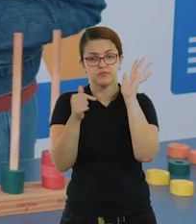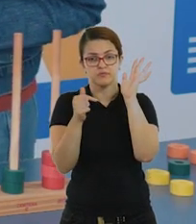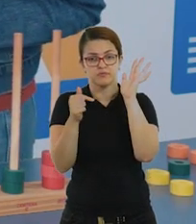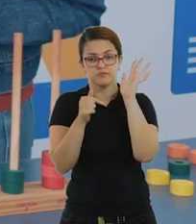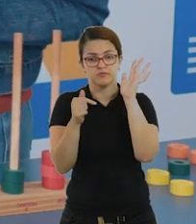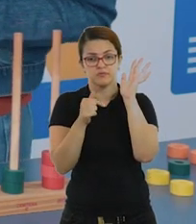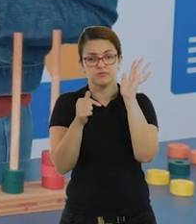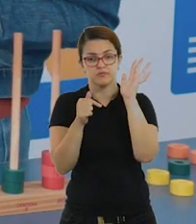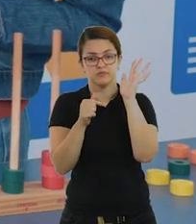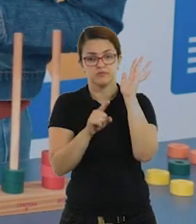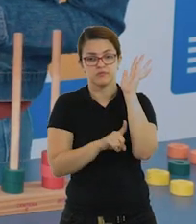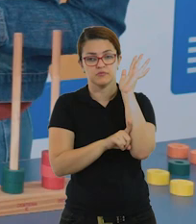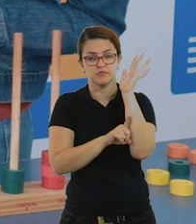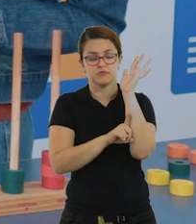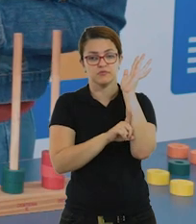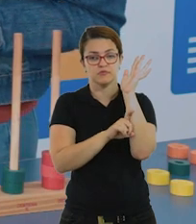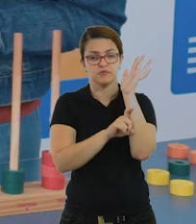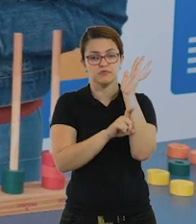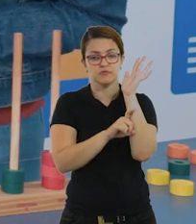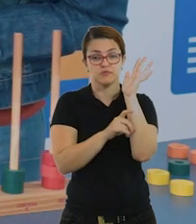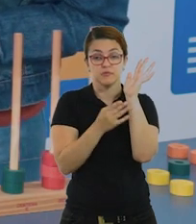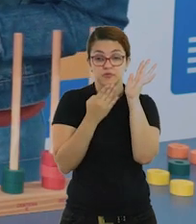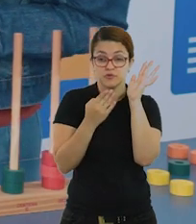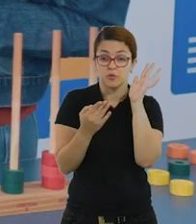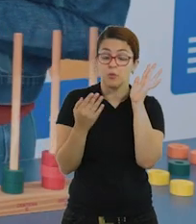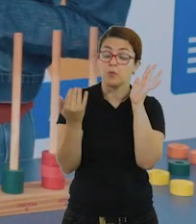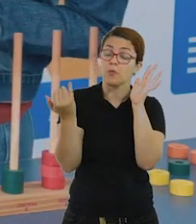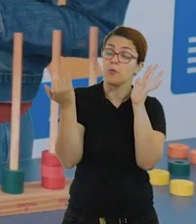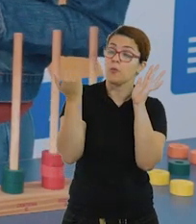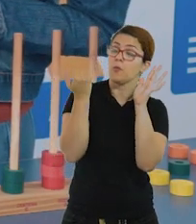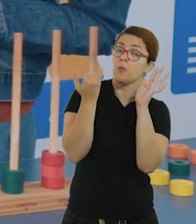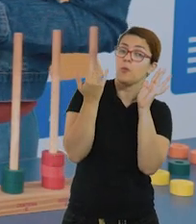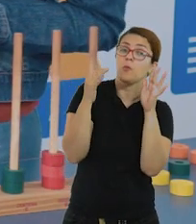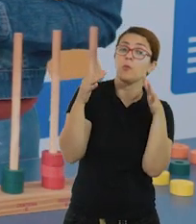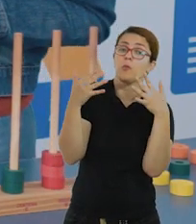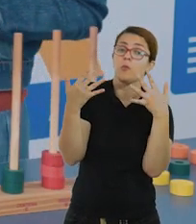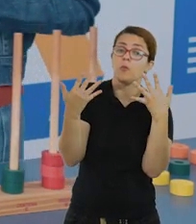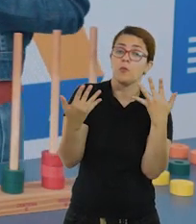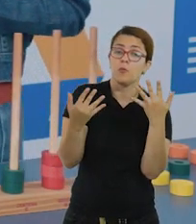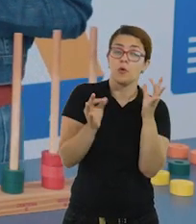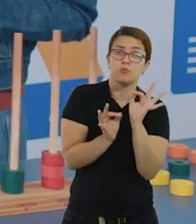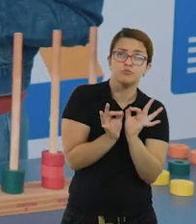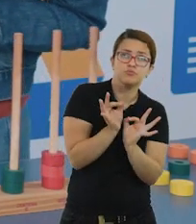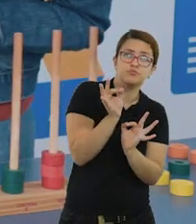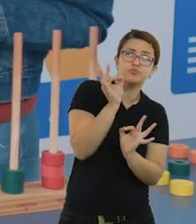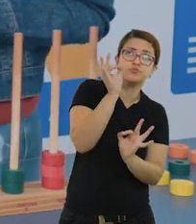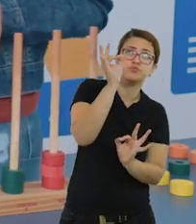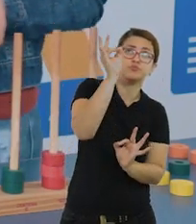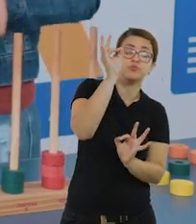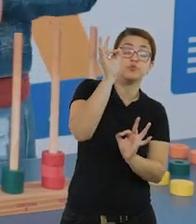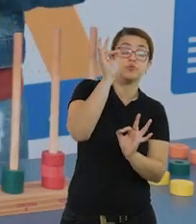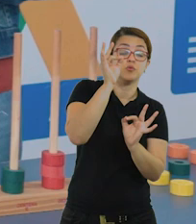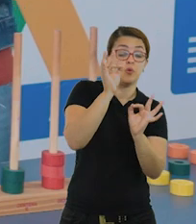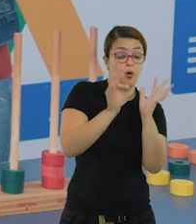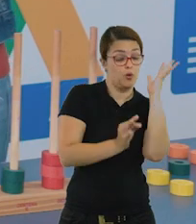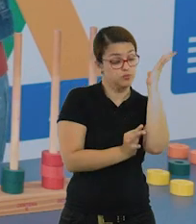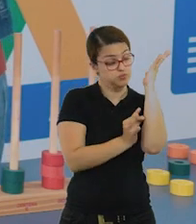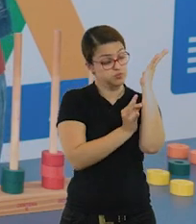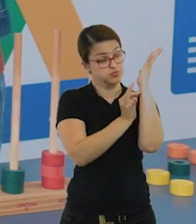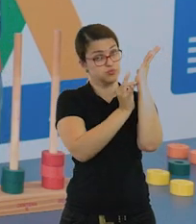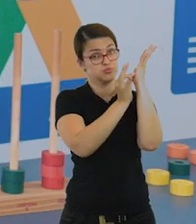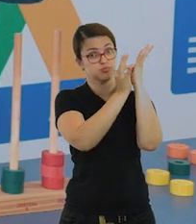15º dia, a subida teve fim. Diga baixinho apenas para mim, qual a altura da palmeira do